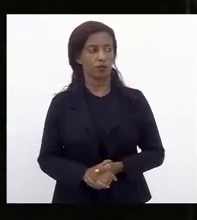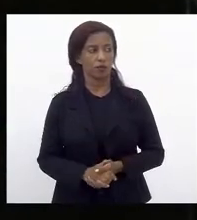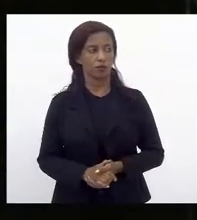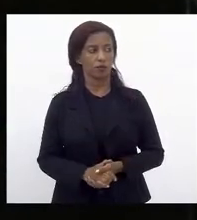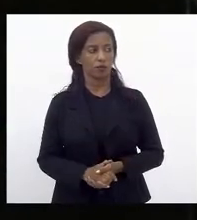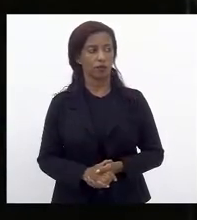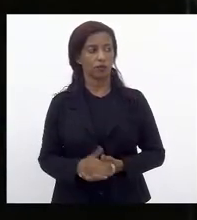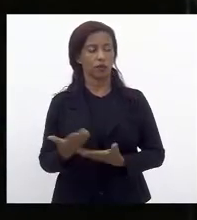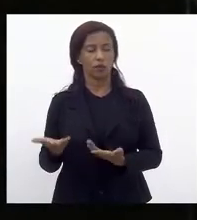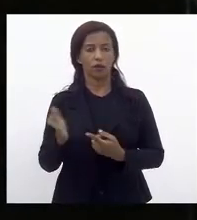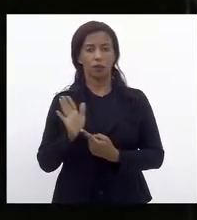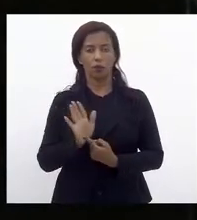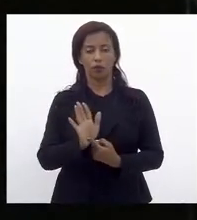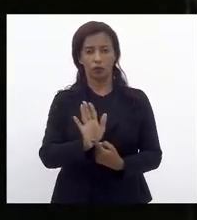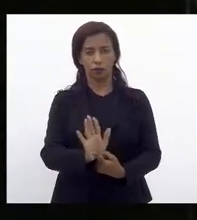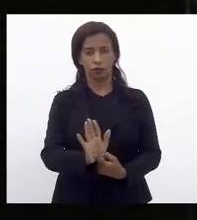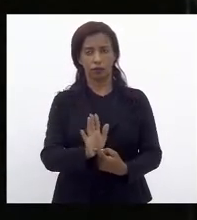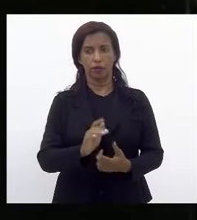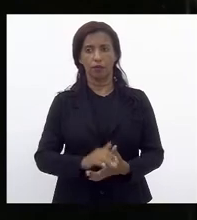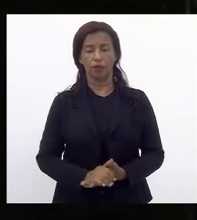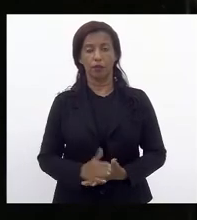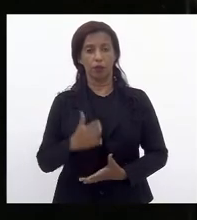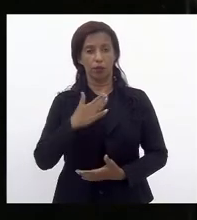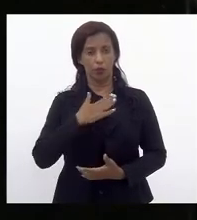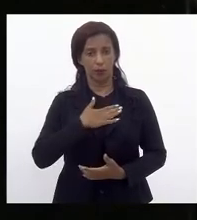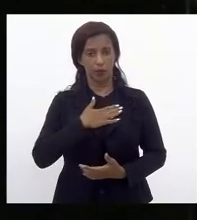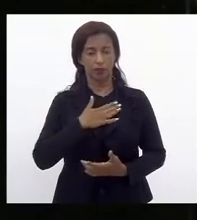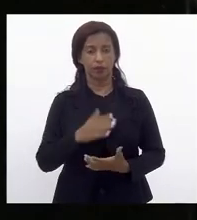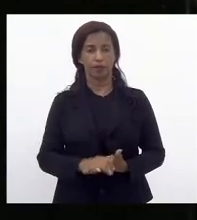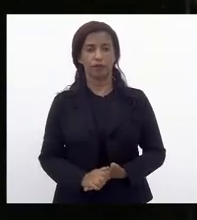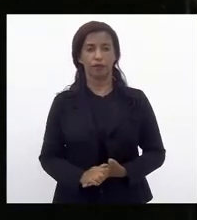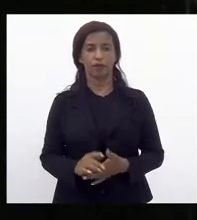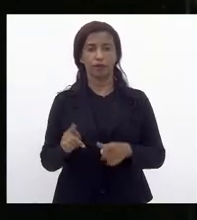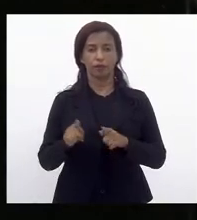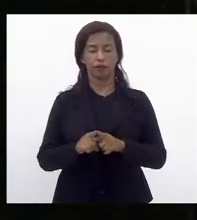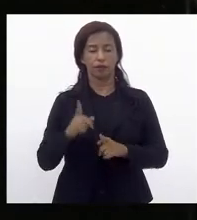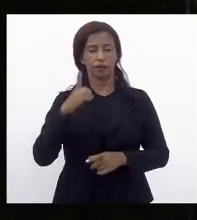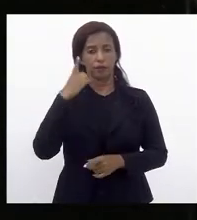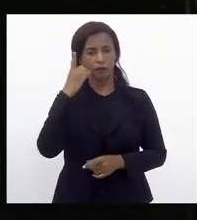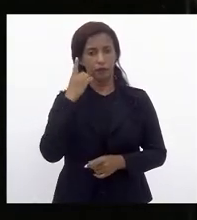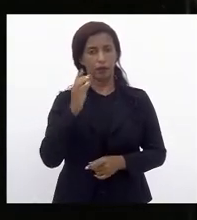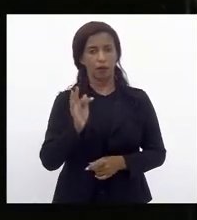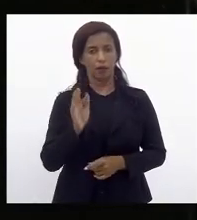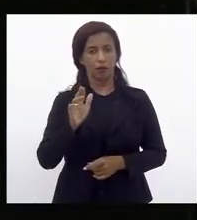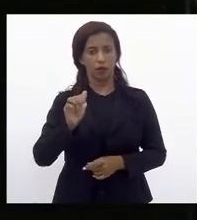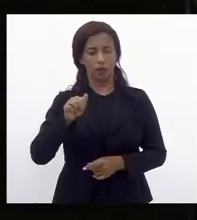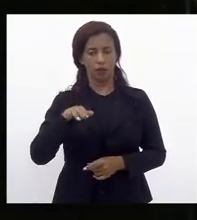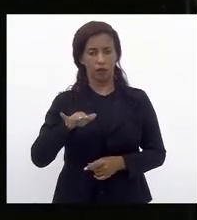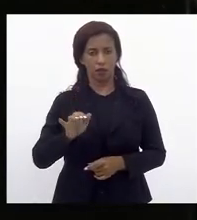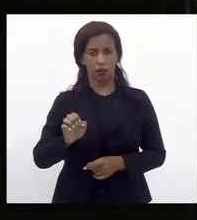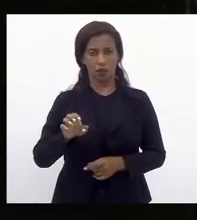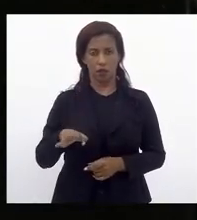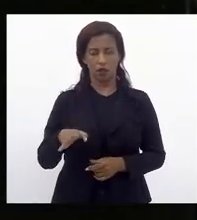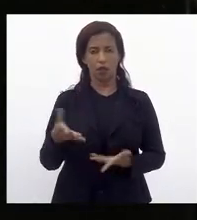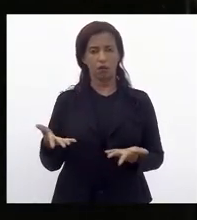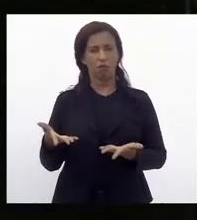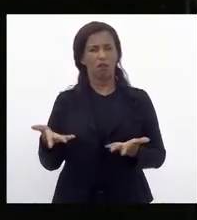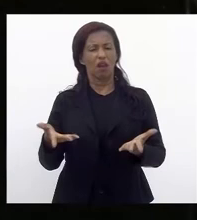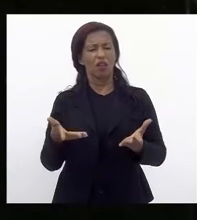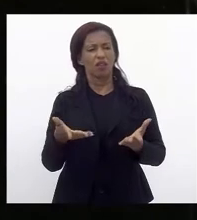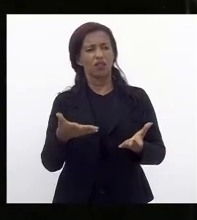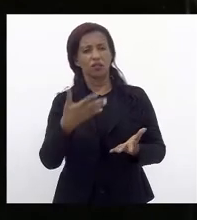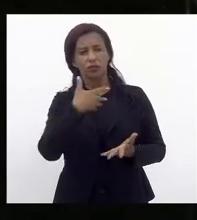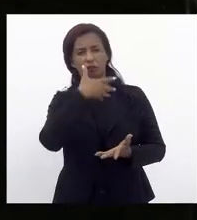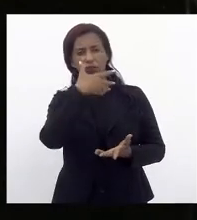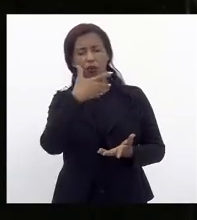que foi apresentado por mim e pela deputada Franciane Mota, mas que foi costurado